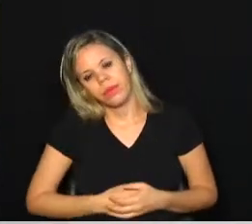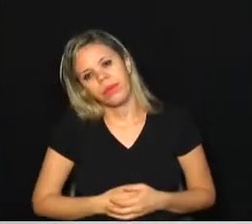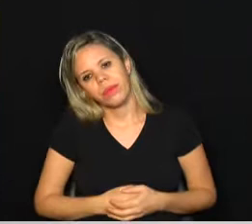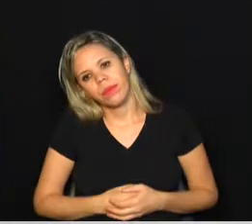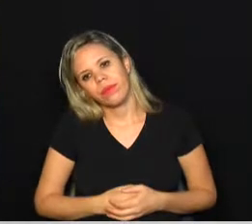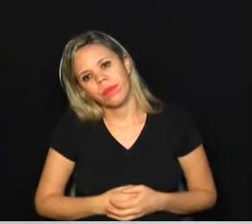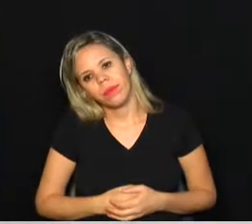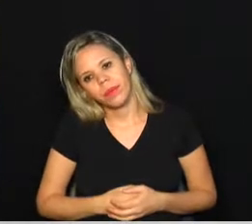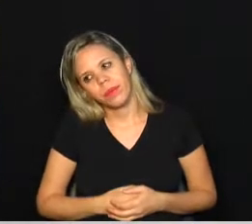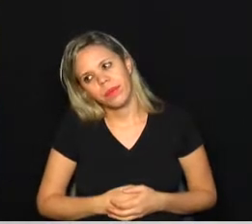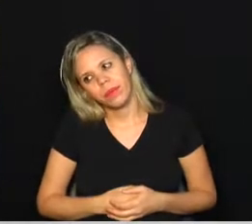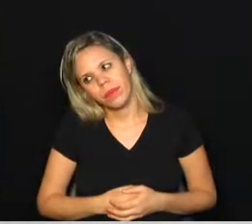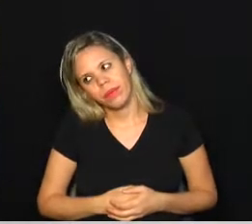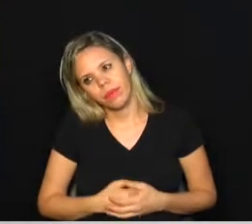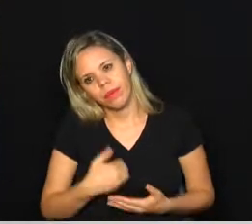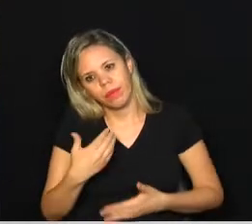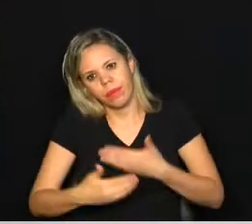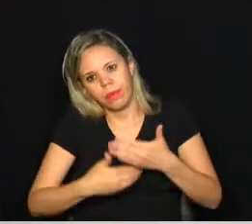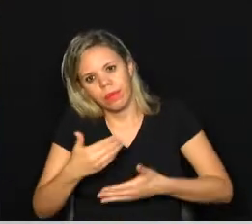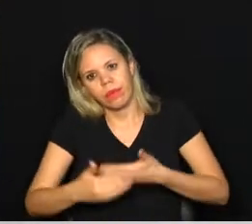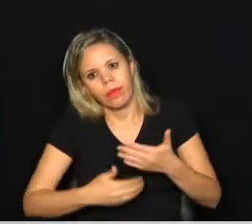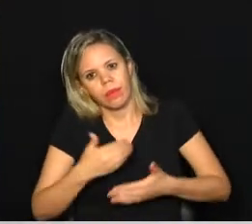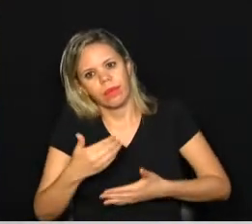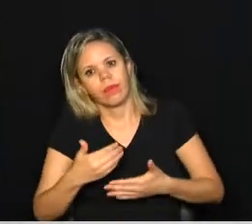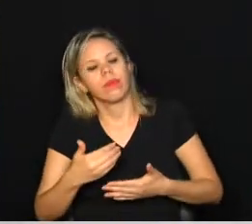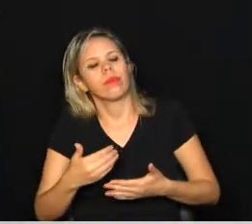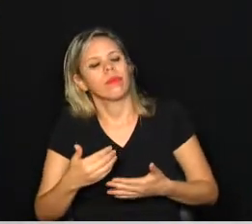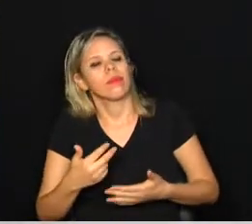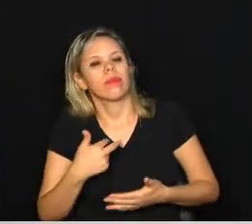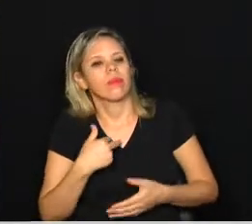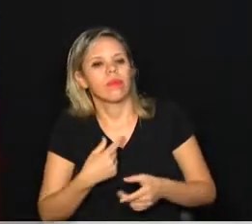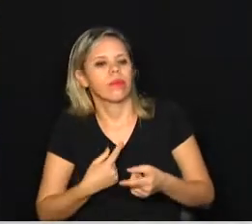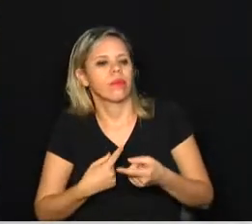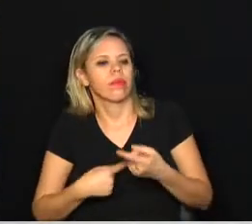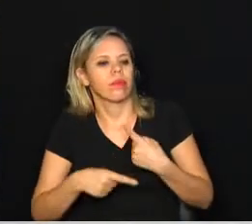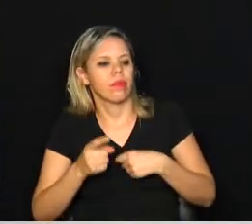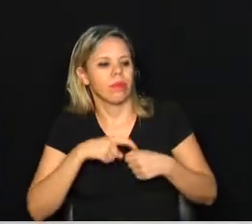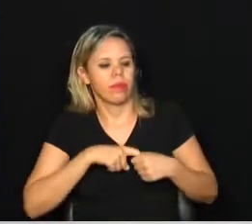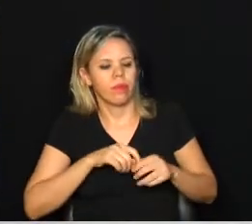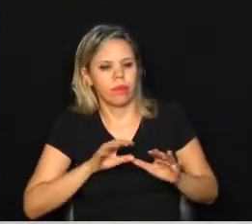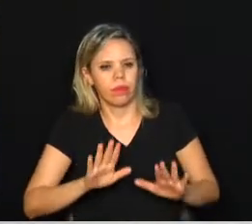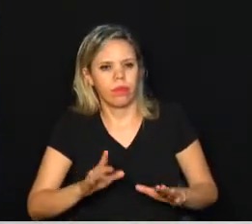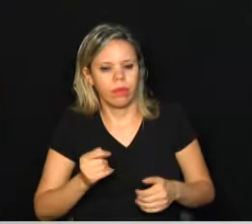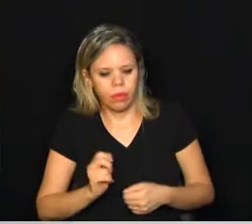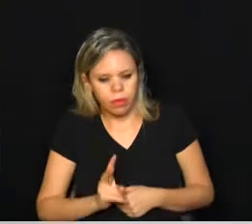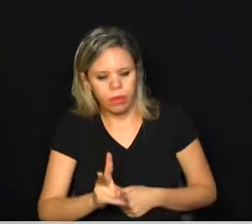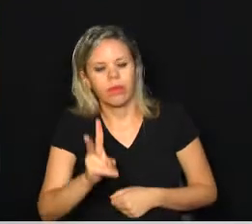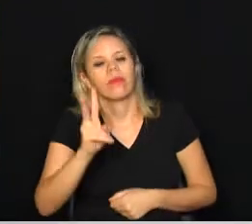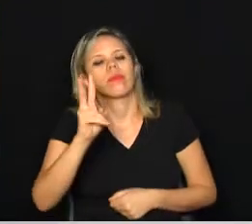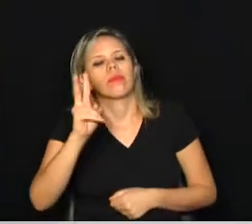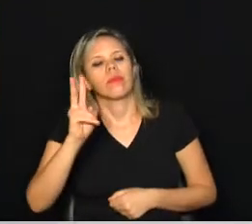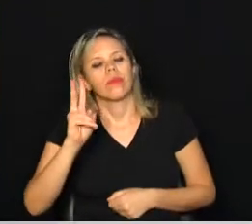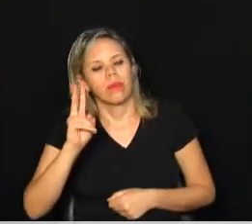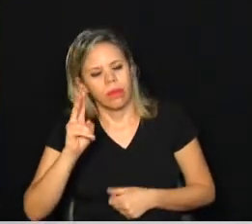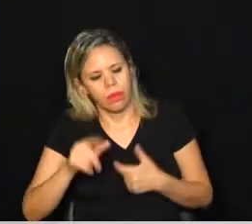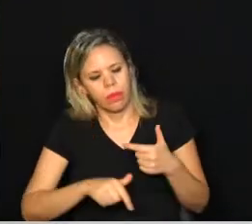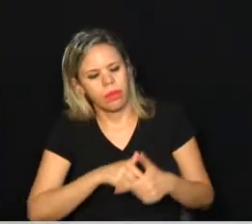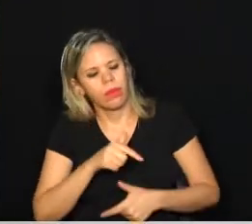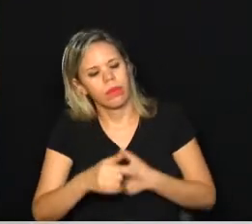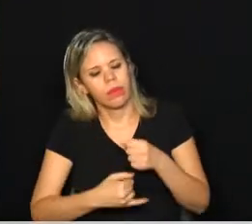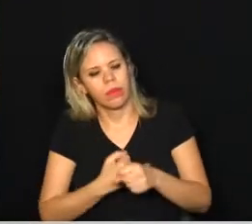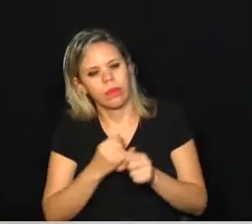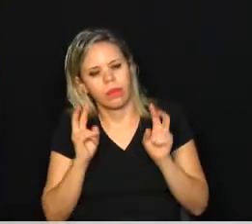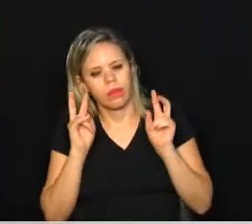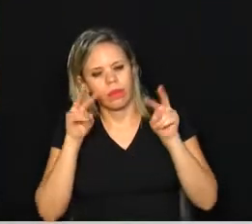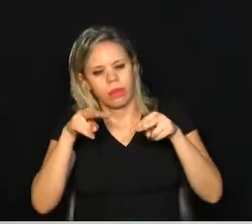que é um processo irreversível, que a gente tem que continuar aí olhando